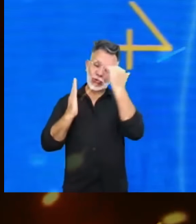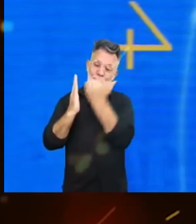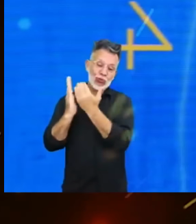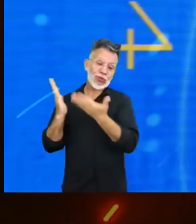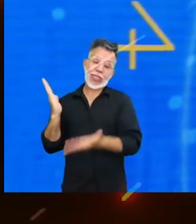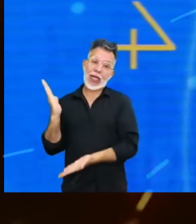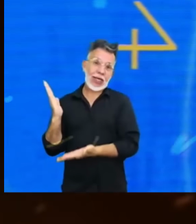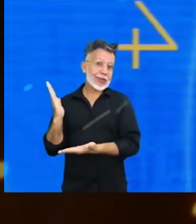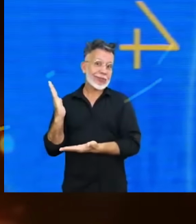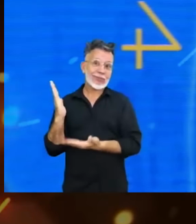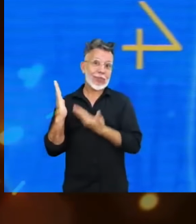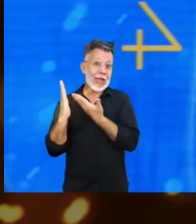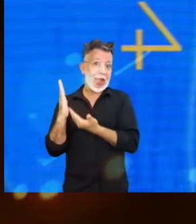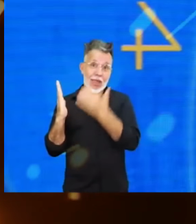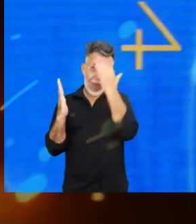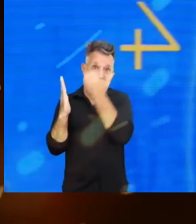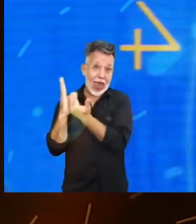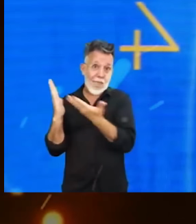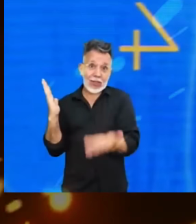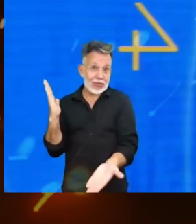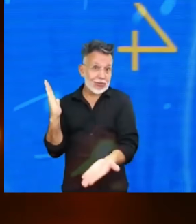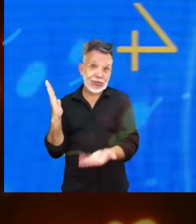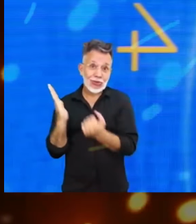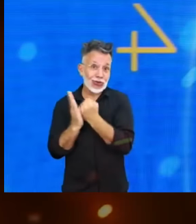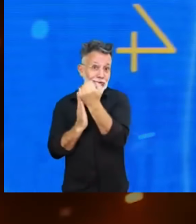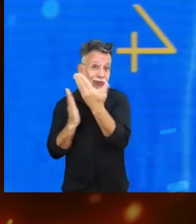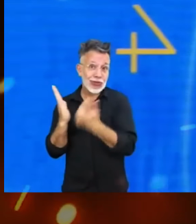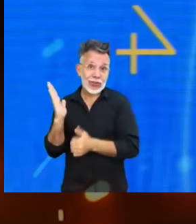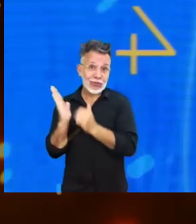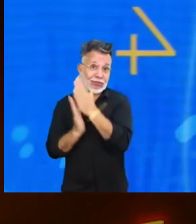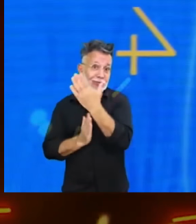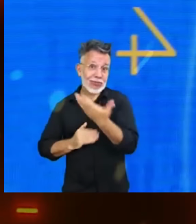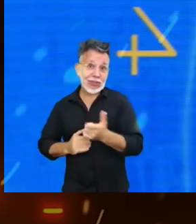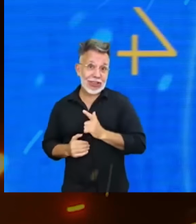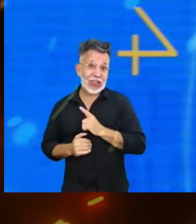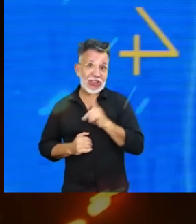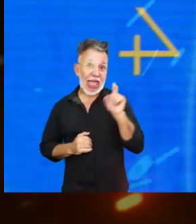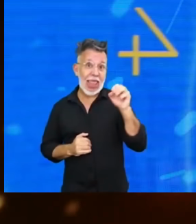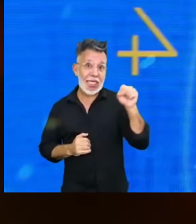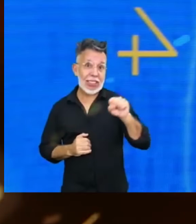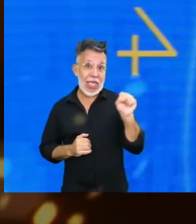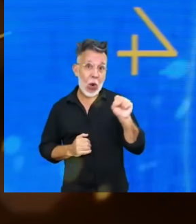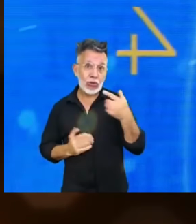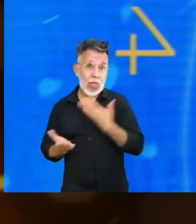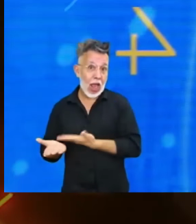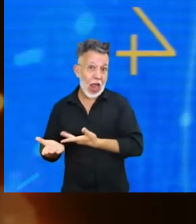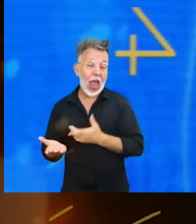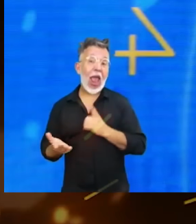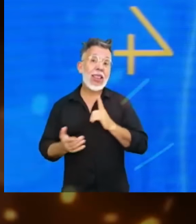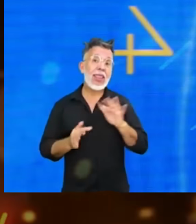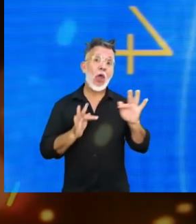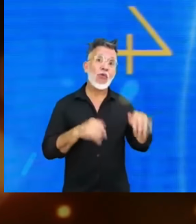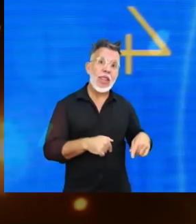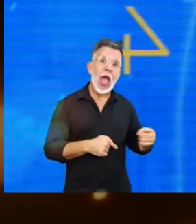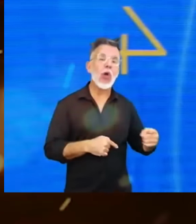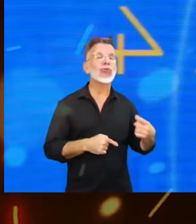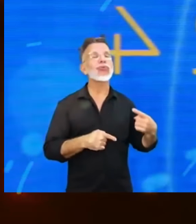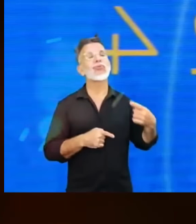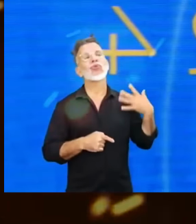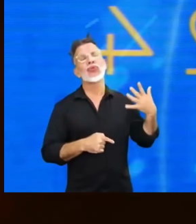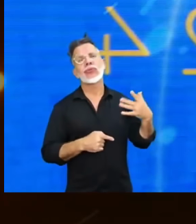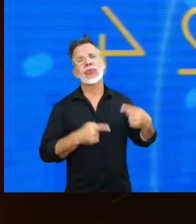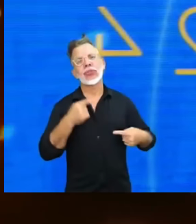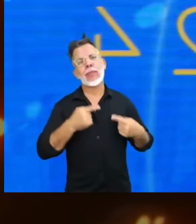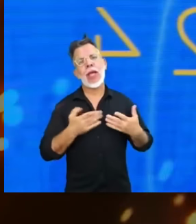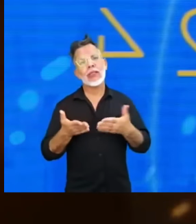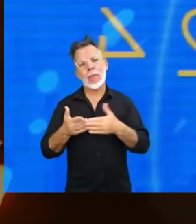debate o Senor tinha 10 segundos por favor senhor Pode se retirar porque ainda tem o encerramento do debate Senhor se retire por favor